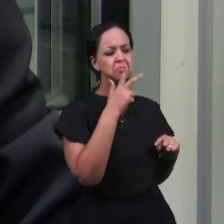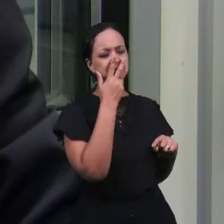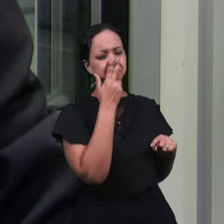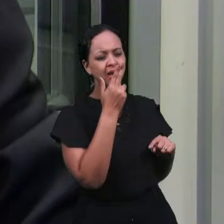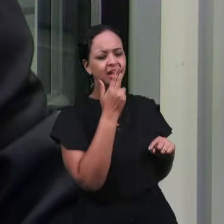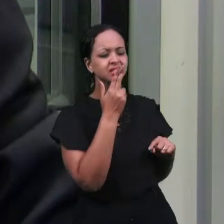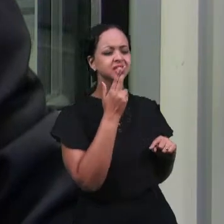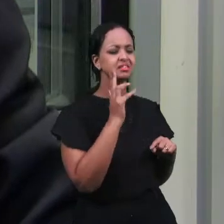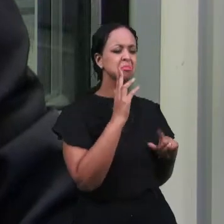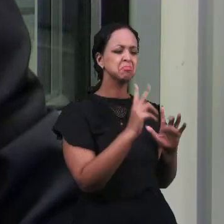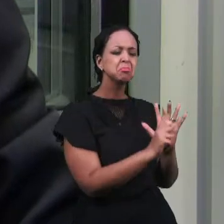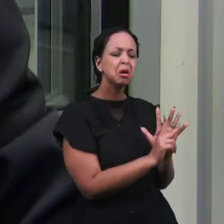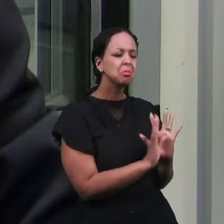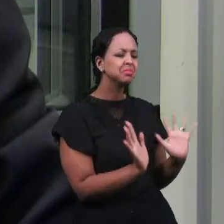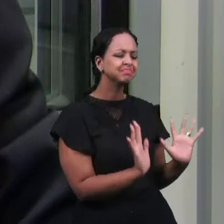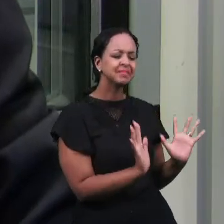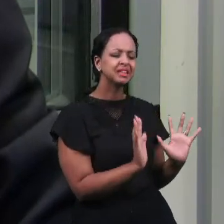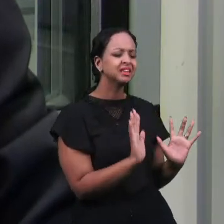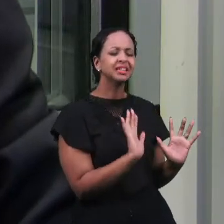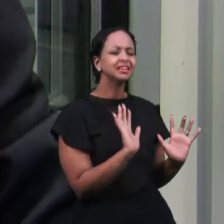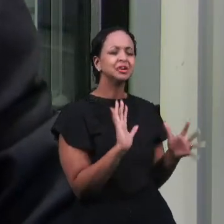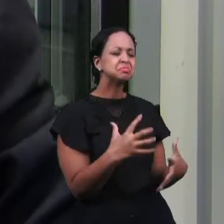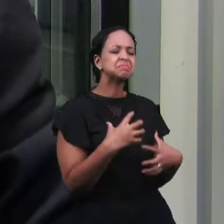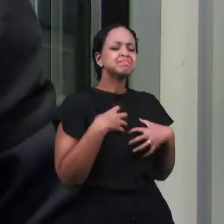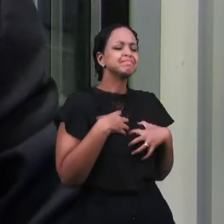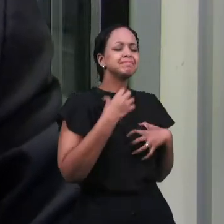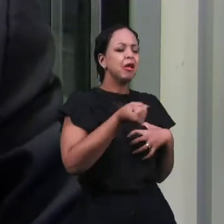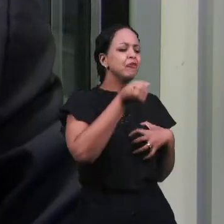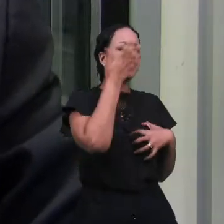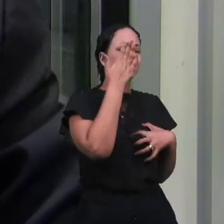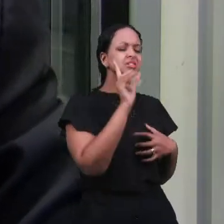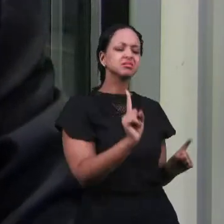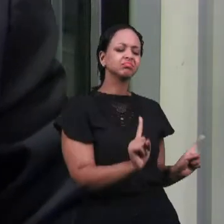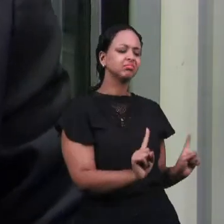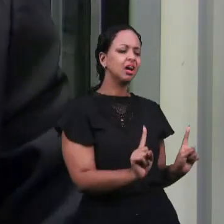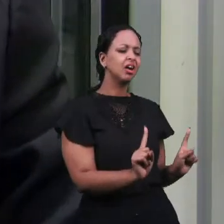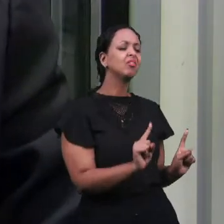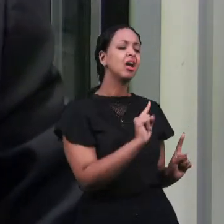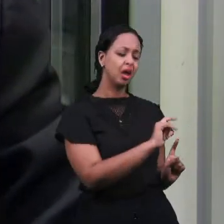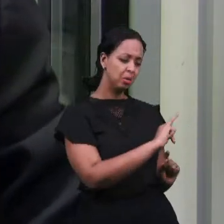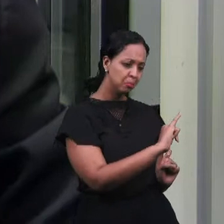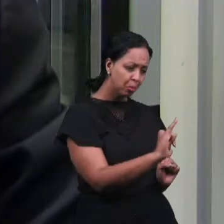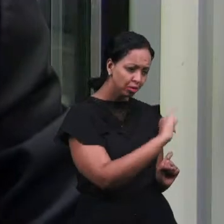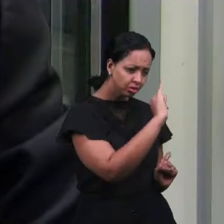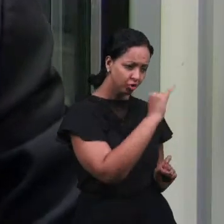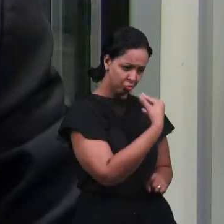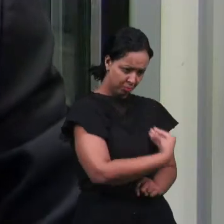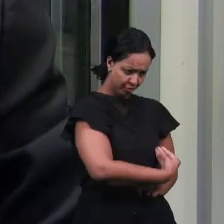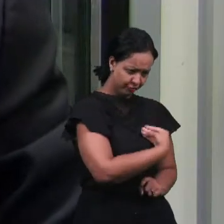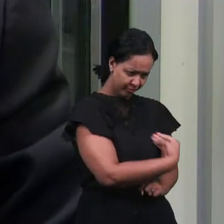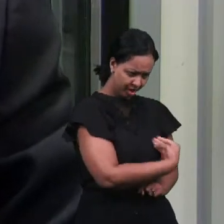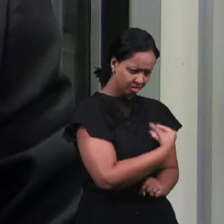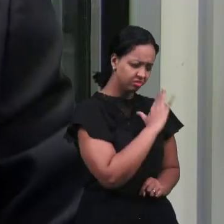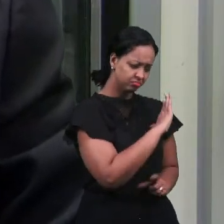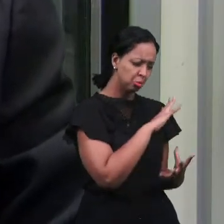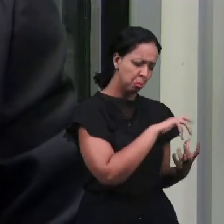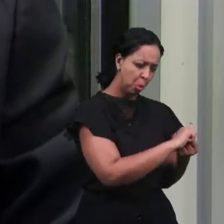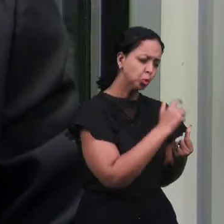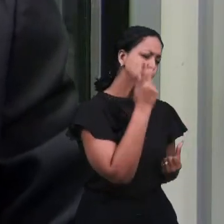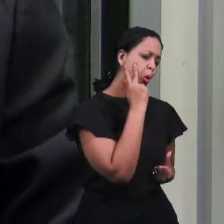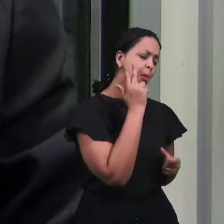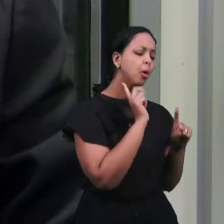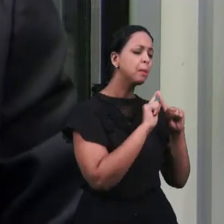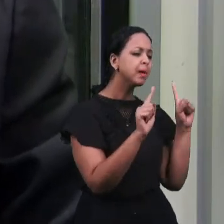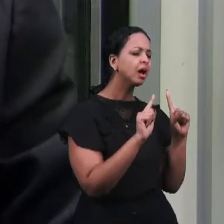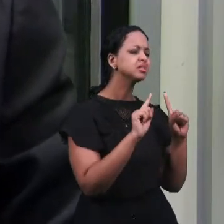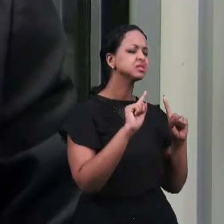vida, né? Ou seja, a palavra que ela traz tudo aquilo que é importante para nós, mas por outro lado não tem a palavra viva, a